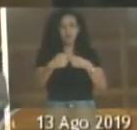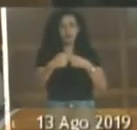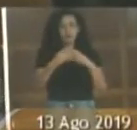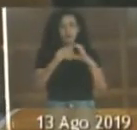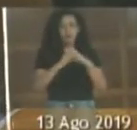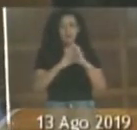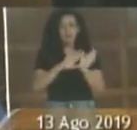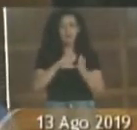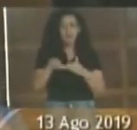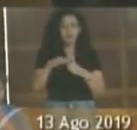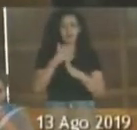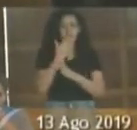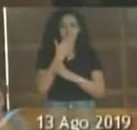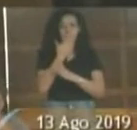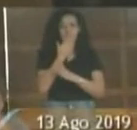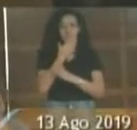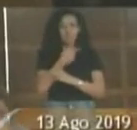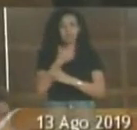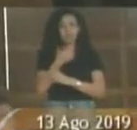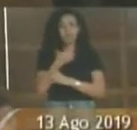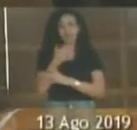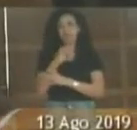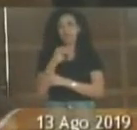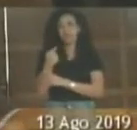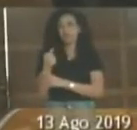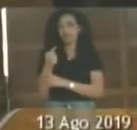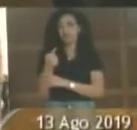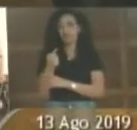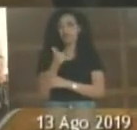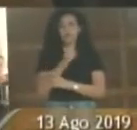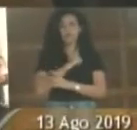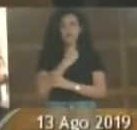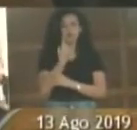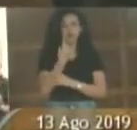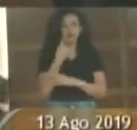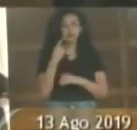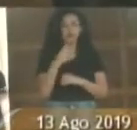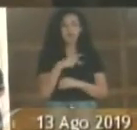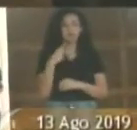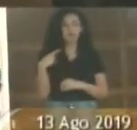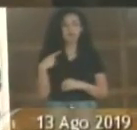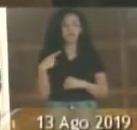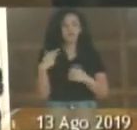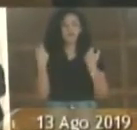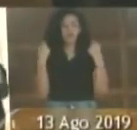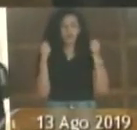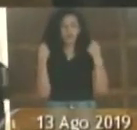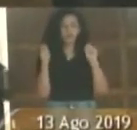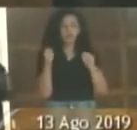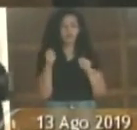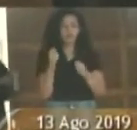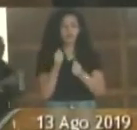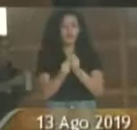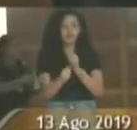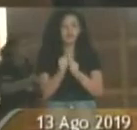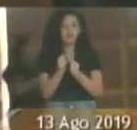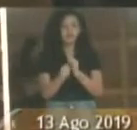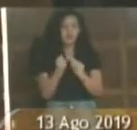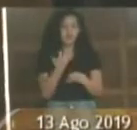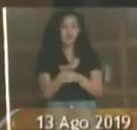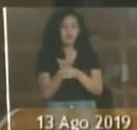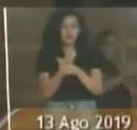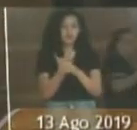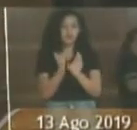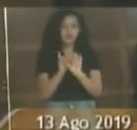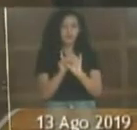Camorim. Indicação 2257, indicando ao prefeito que disponibilize um professor de educação física na academia ao ar livre, localizada na quadra O,